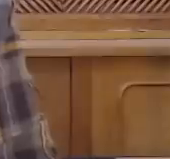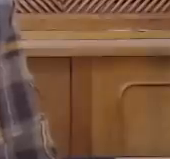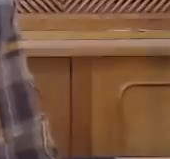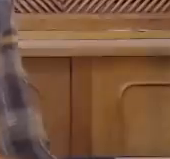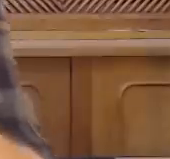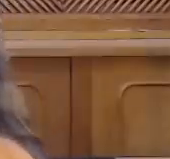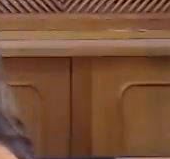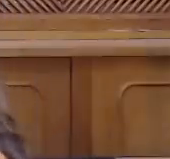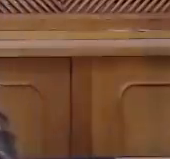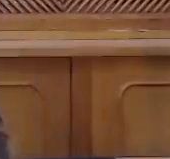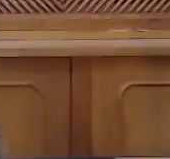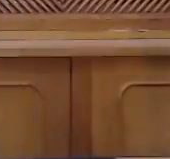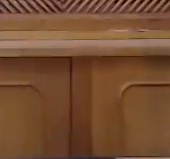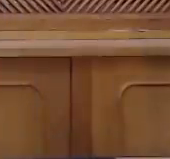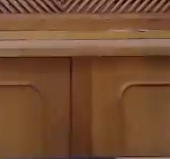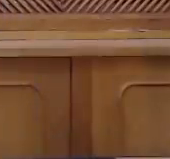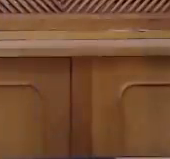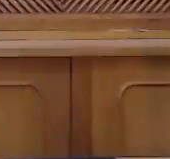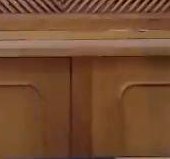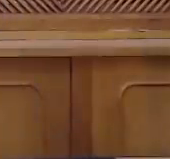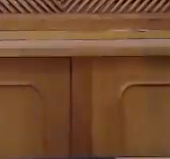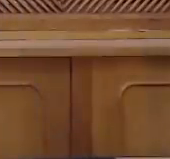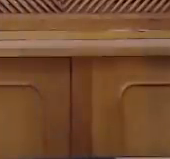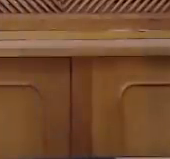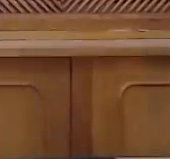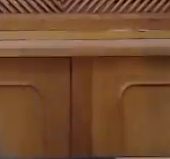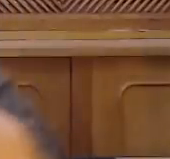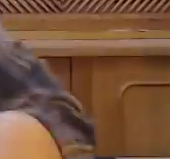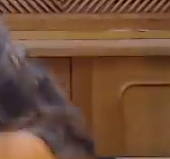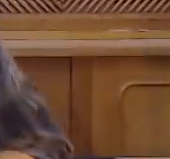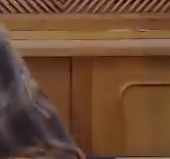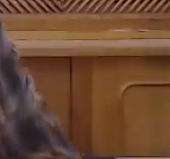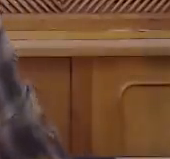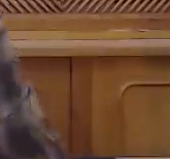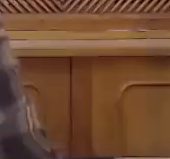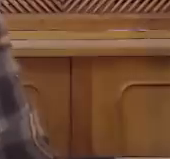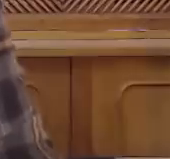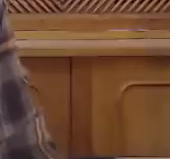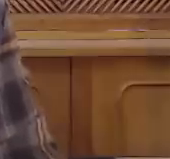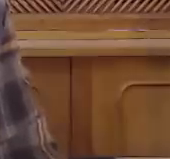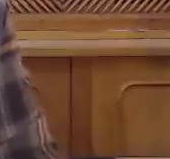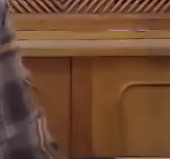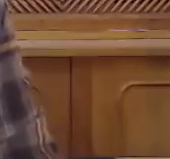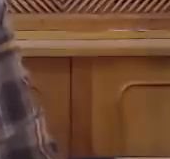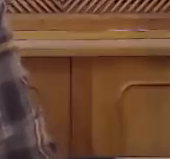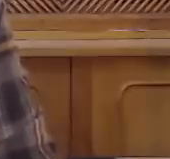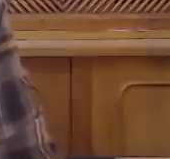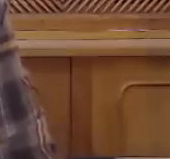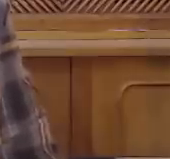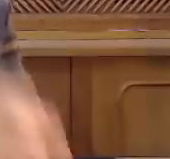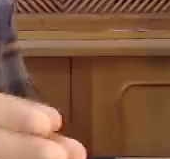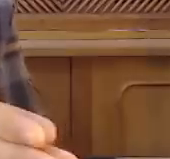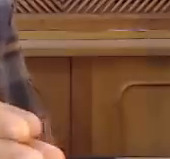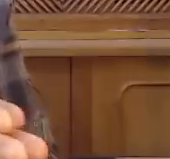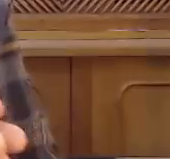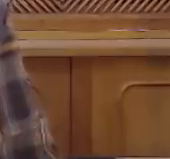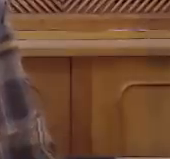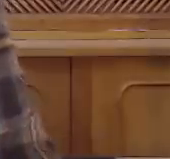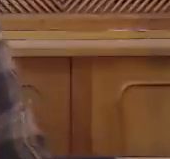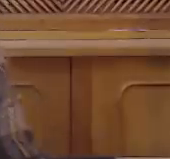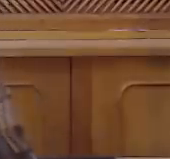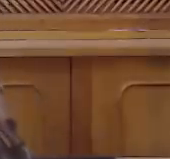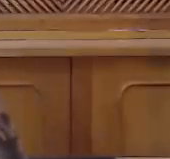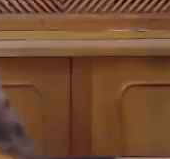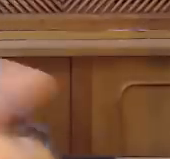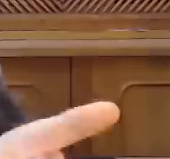que é do PT colocou assim imagens do Gonçalves Dias e aqui o deputado Roriz que é do Distrito Federal